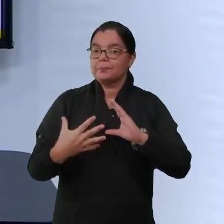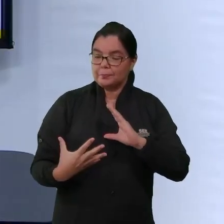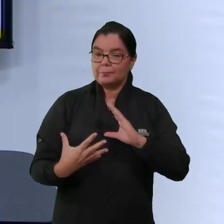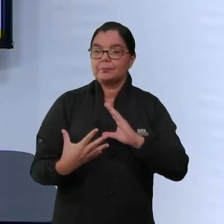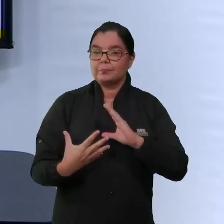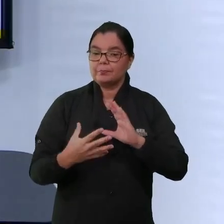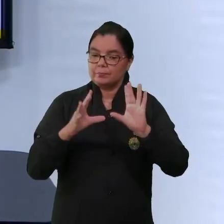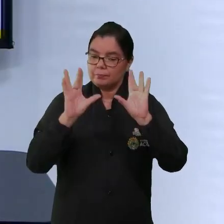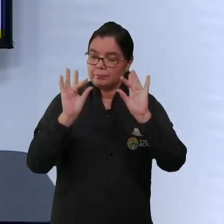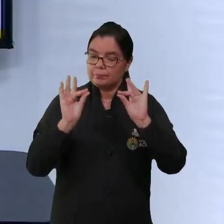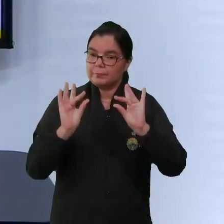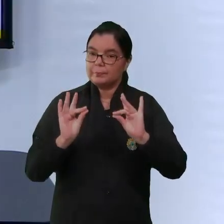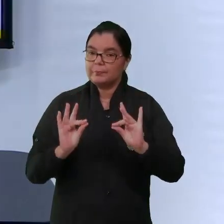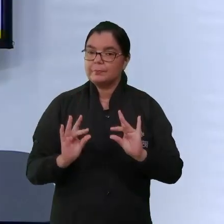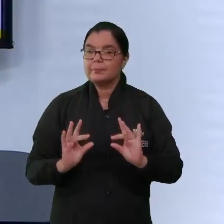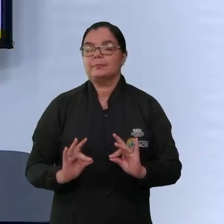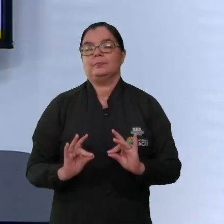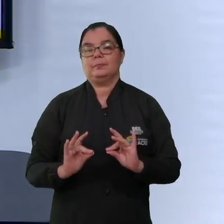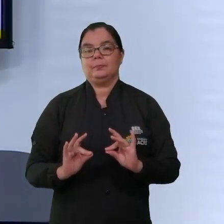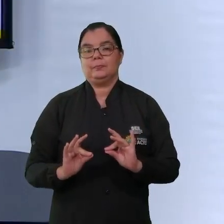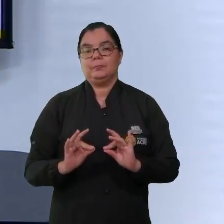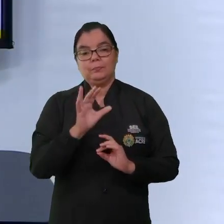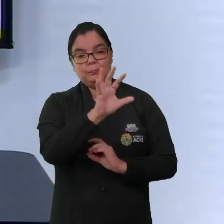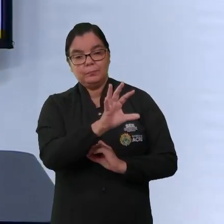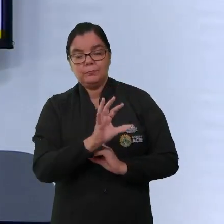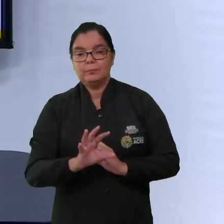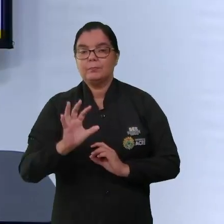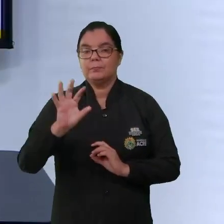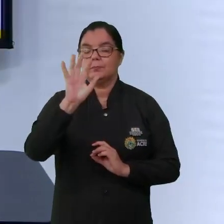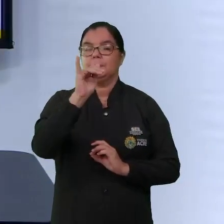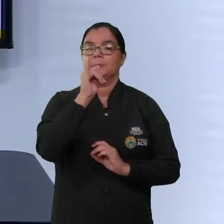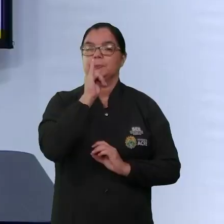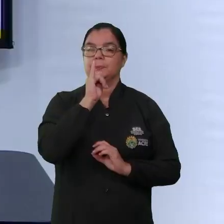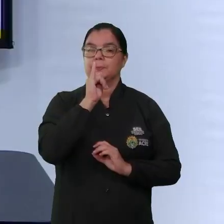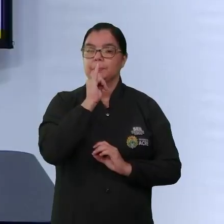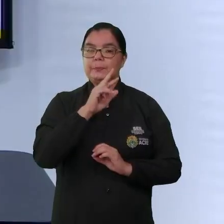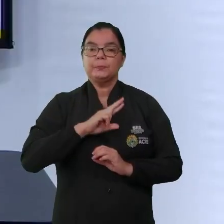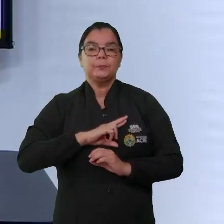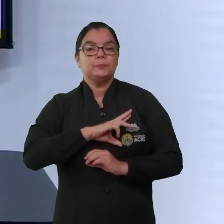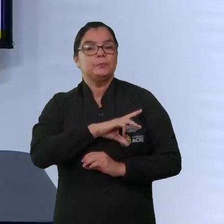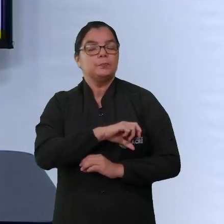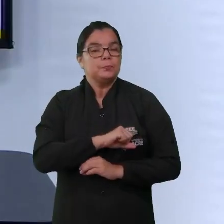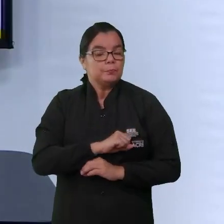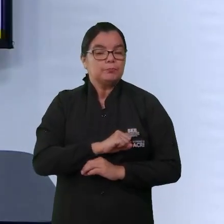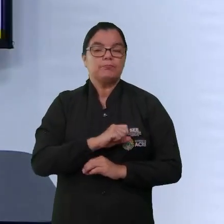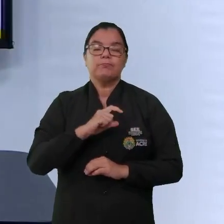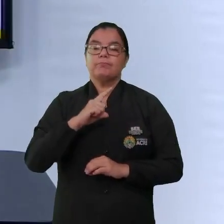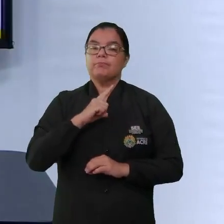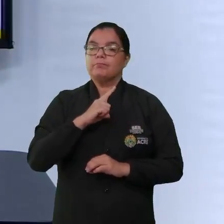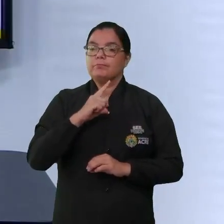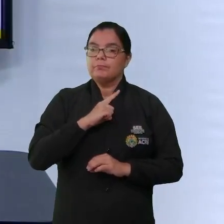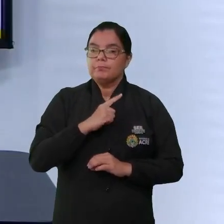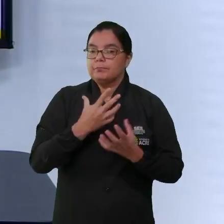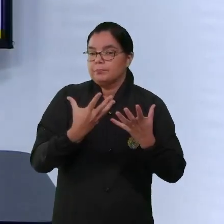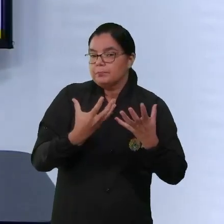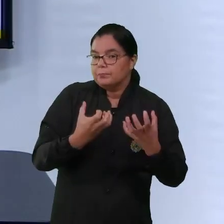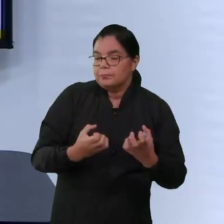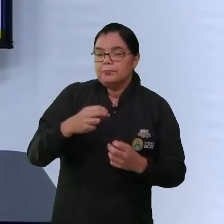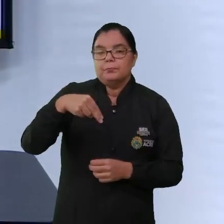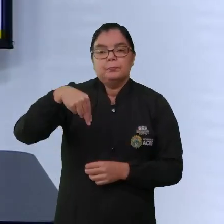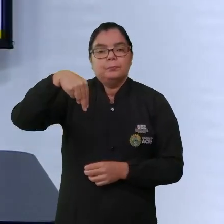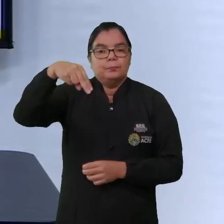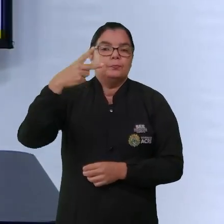características específicas de determinada região. Por exemplo, ali os romances ali que tratam das secas no